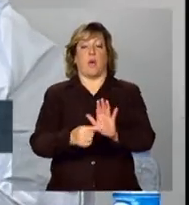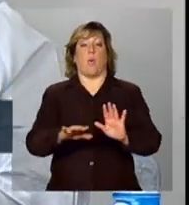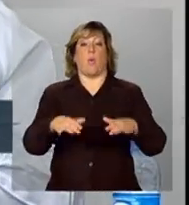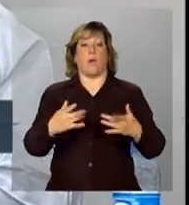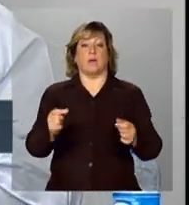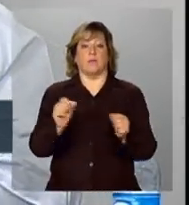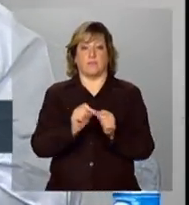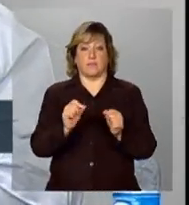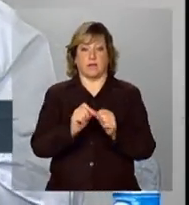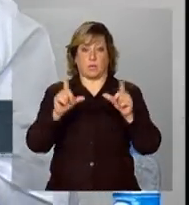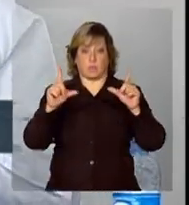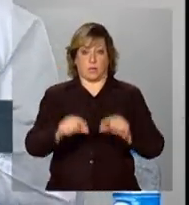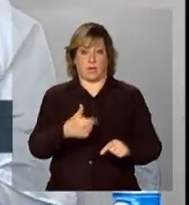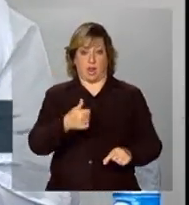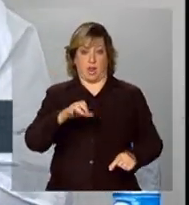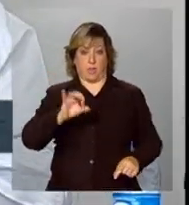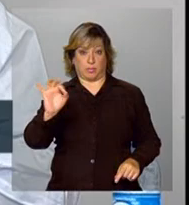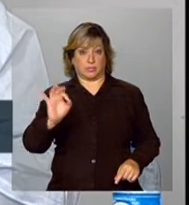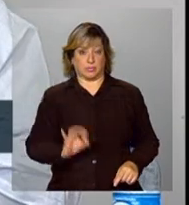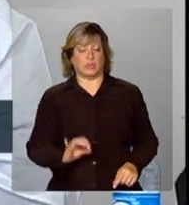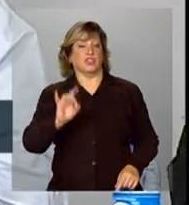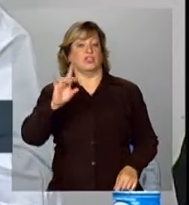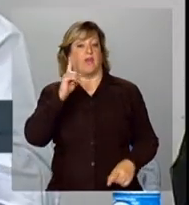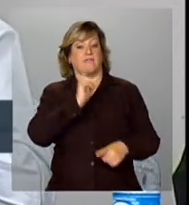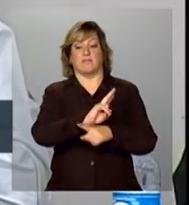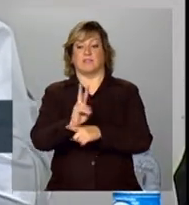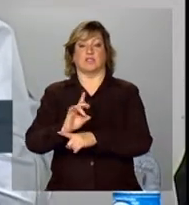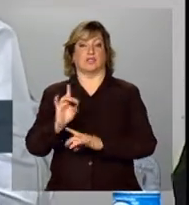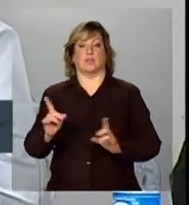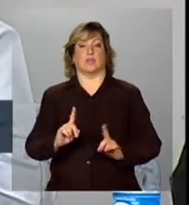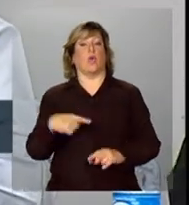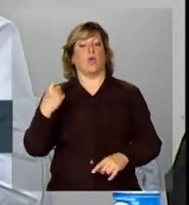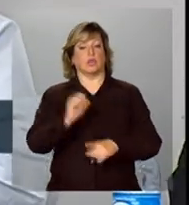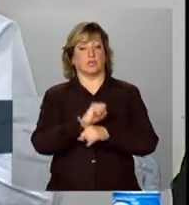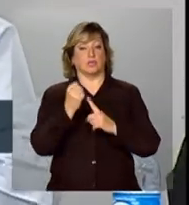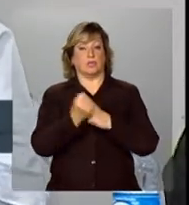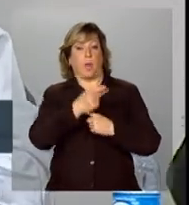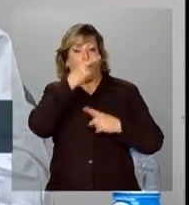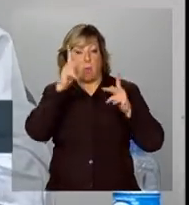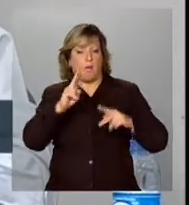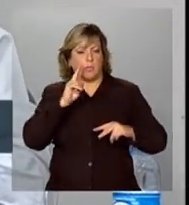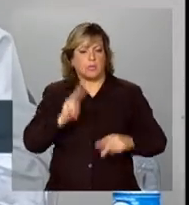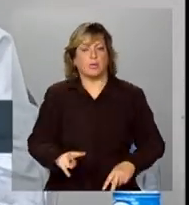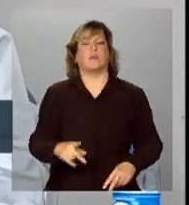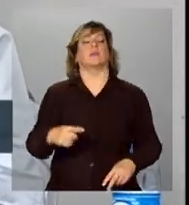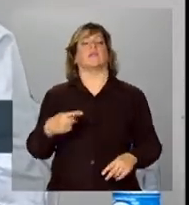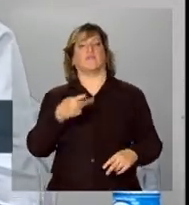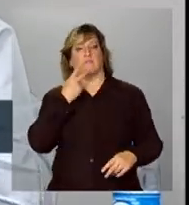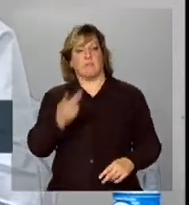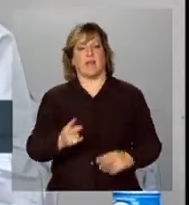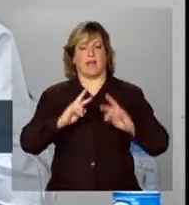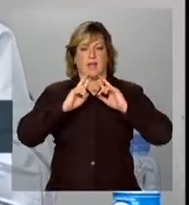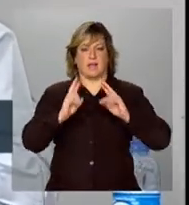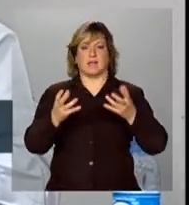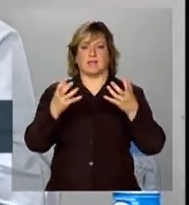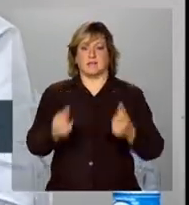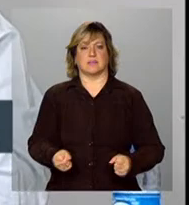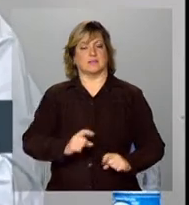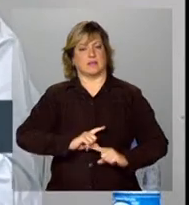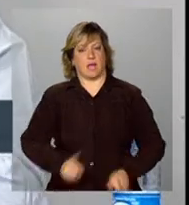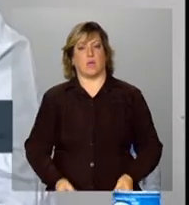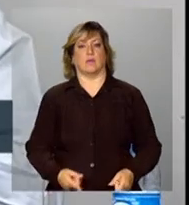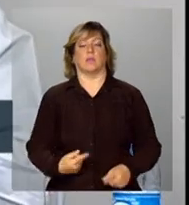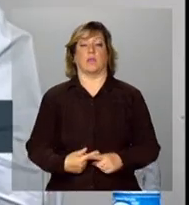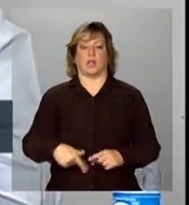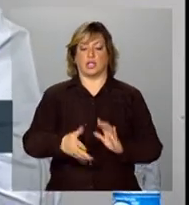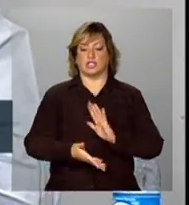de 99%, não pode ser só a fiscalização. Tem que ser o controle da sociedade para mostrar que isso aqui é inaceitável. Tem que tirar crédito, e nós vamos